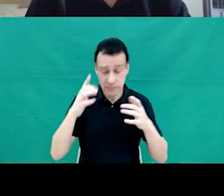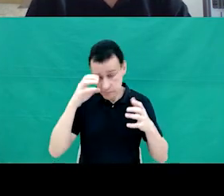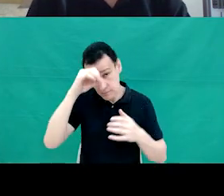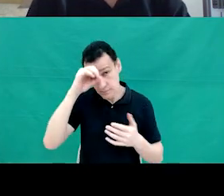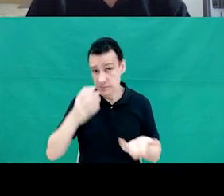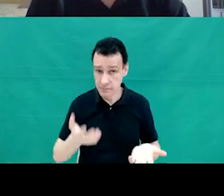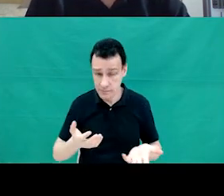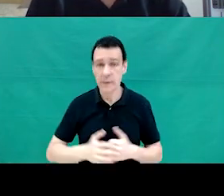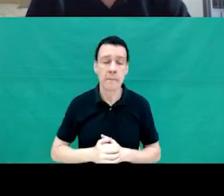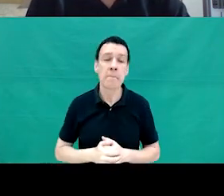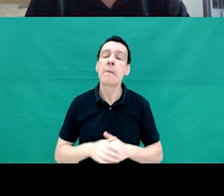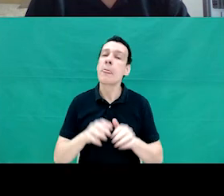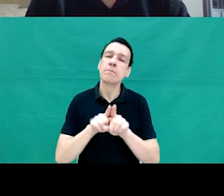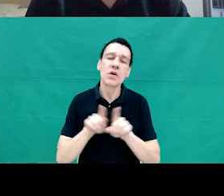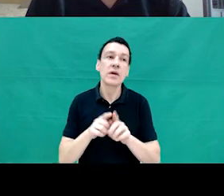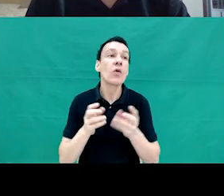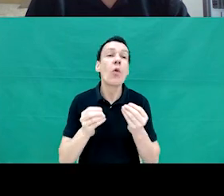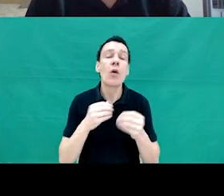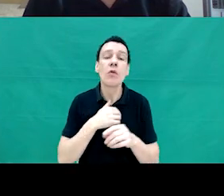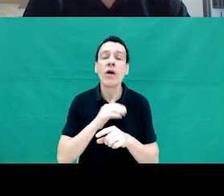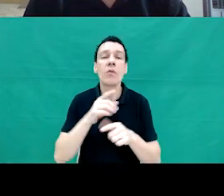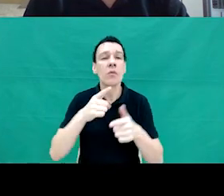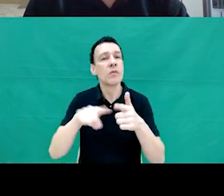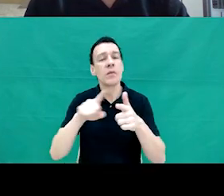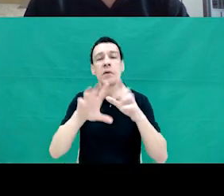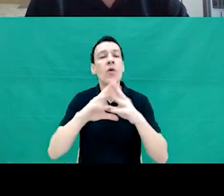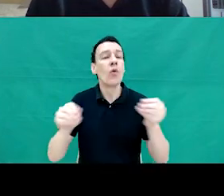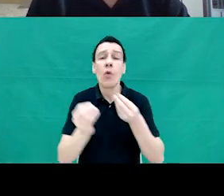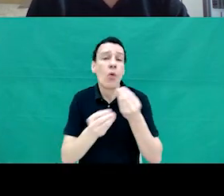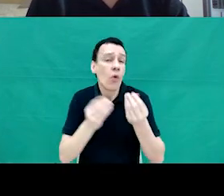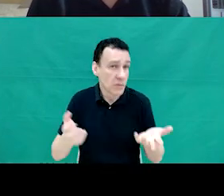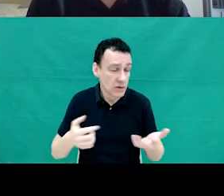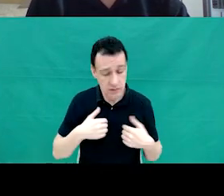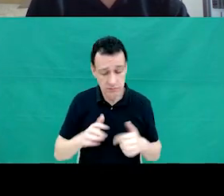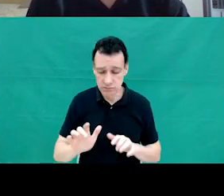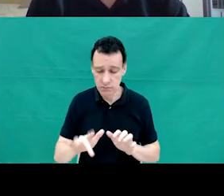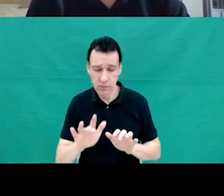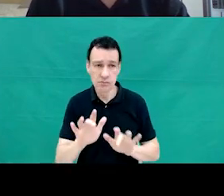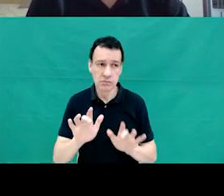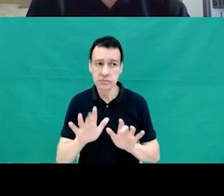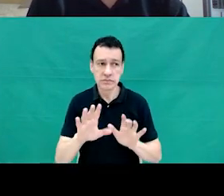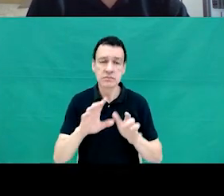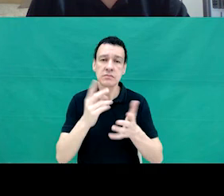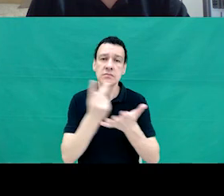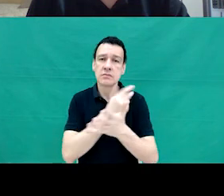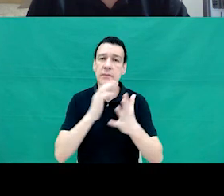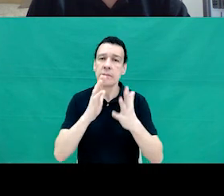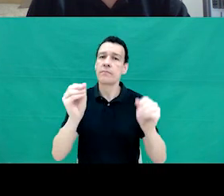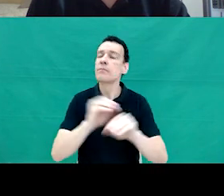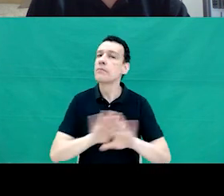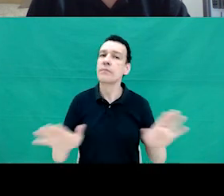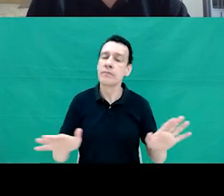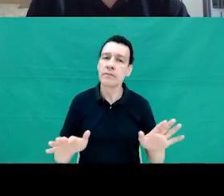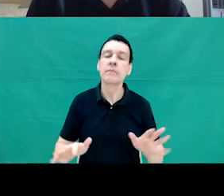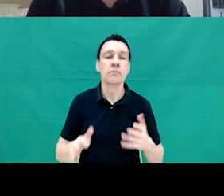com um atalho que possa resolver o erro imediatamente. E as correlações que encontramos foi 3.3.1, identificação do erro,